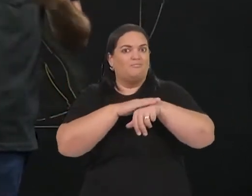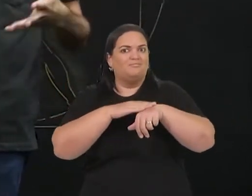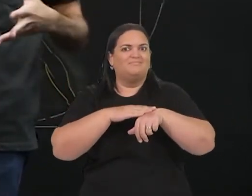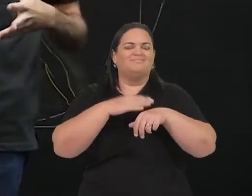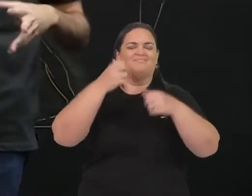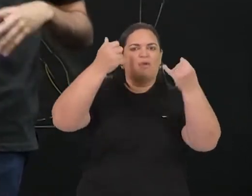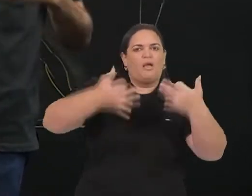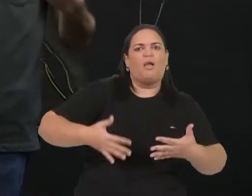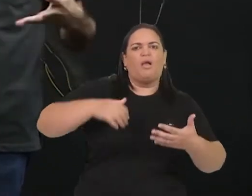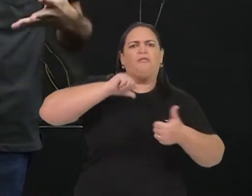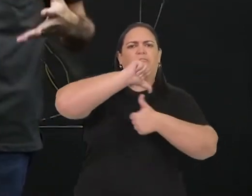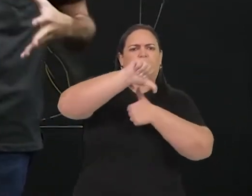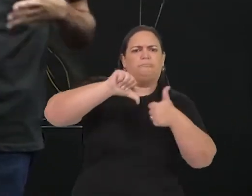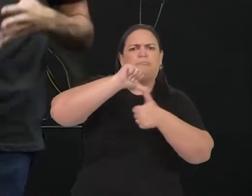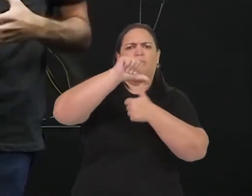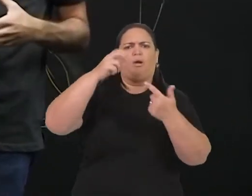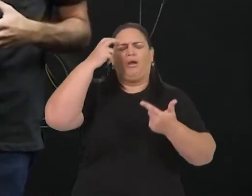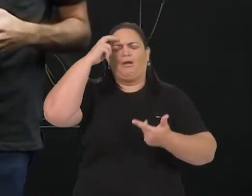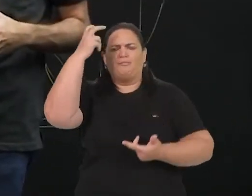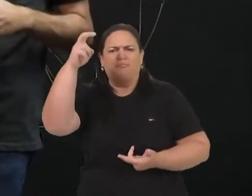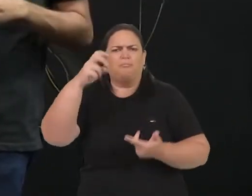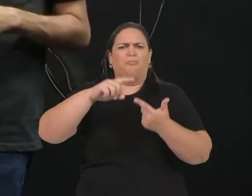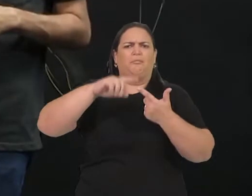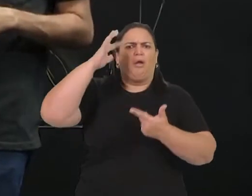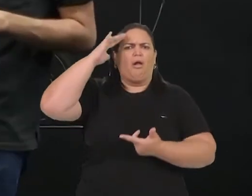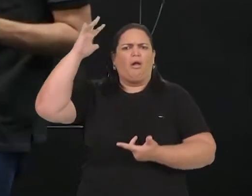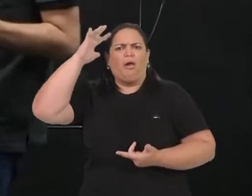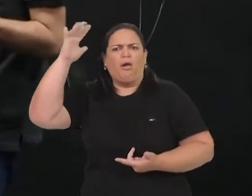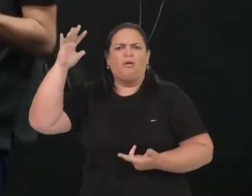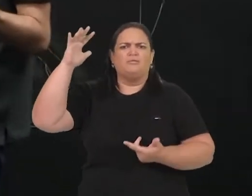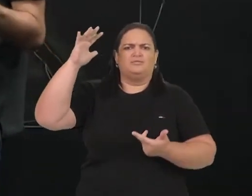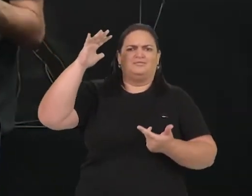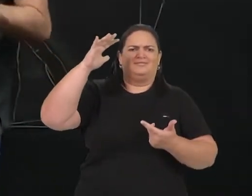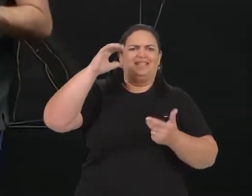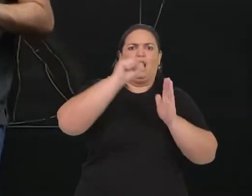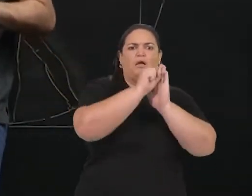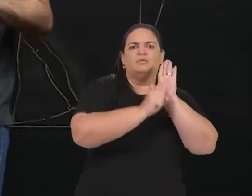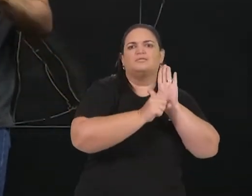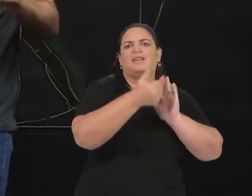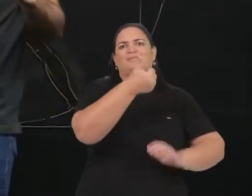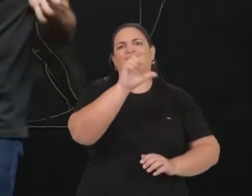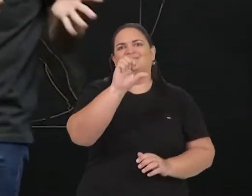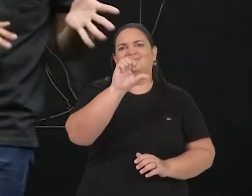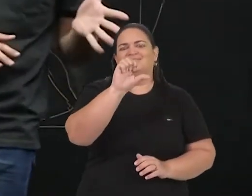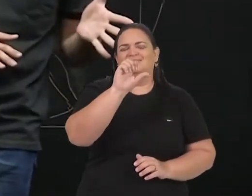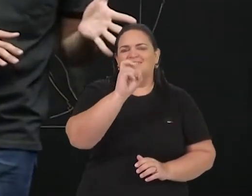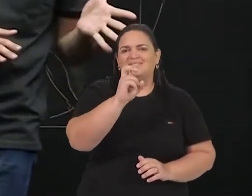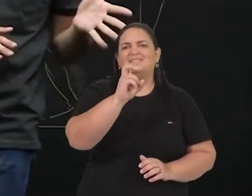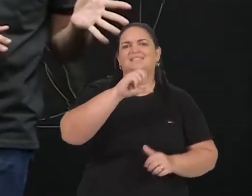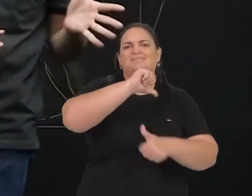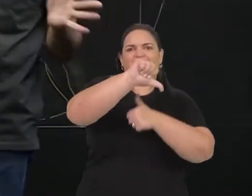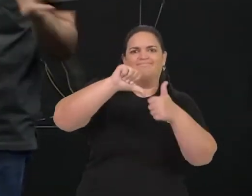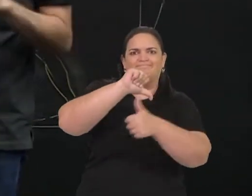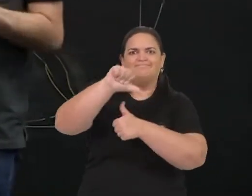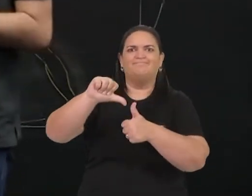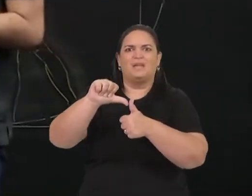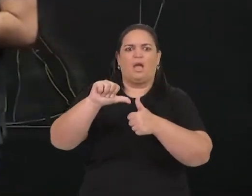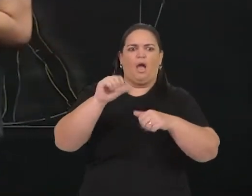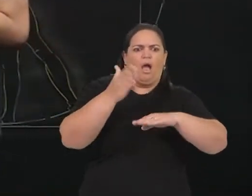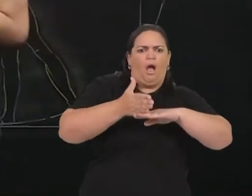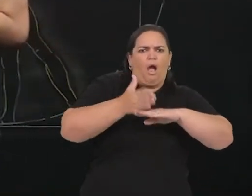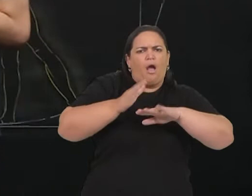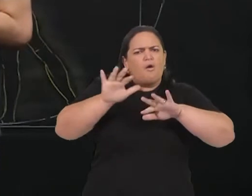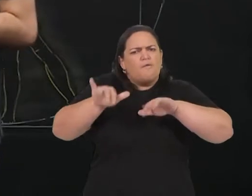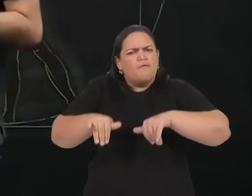econômica, filosófica, cultural, que aconteceu nesse período do século XV, mais ou menos ali no finzinho da Idade Média e